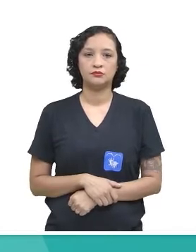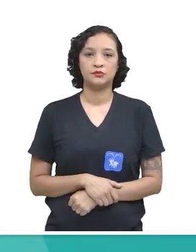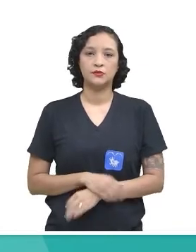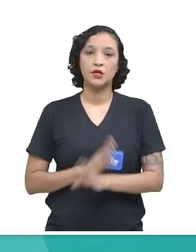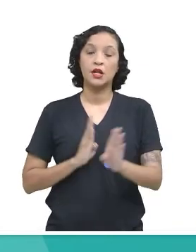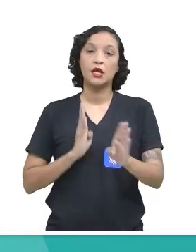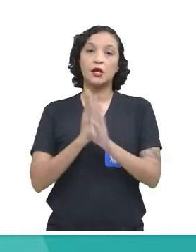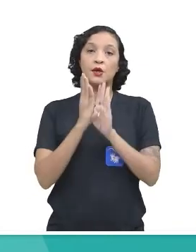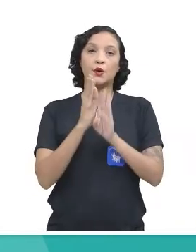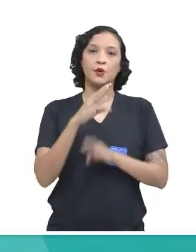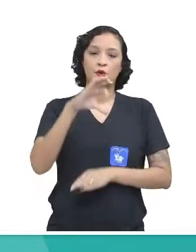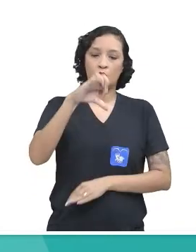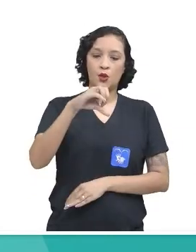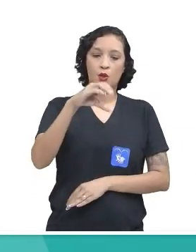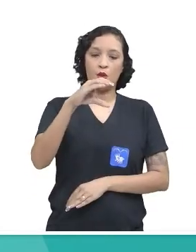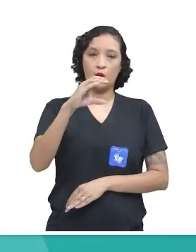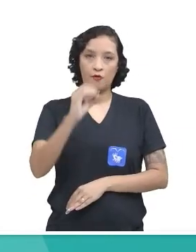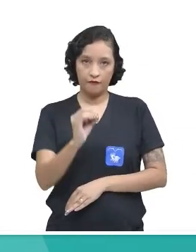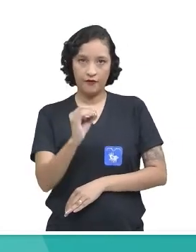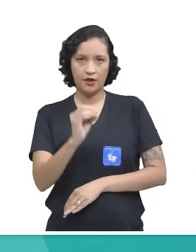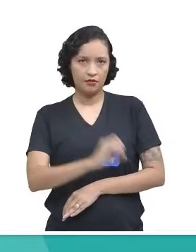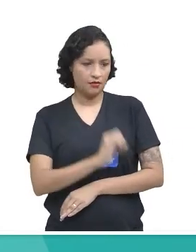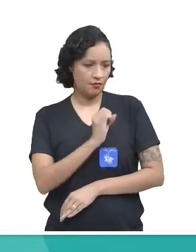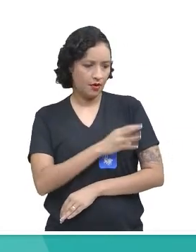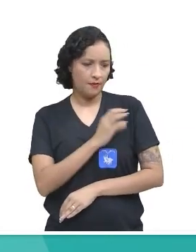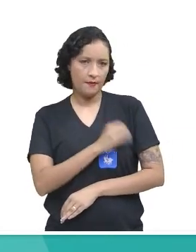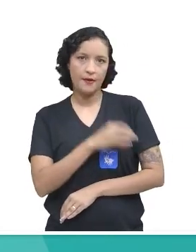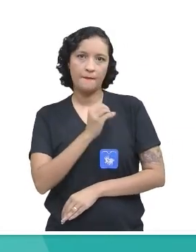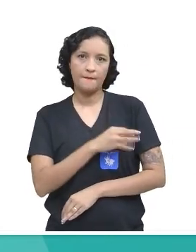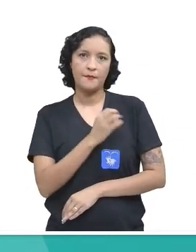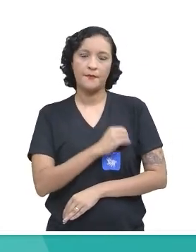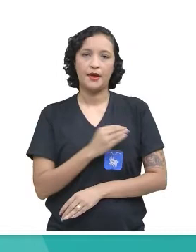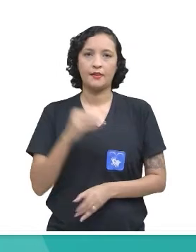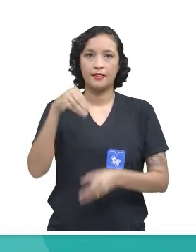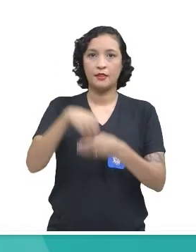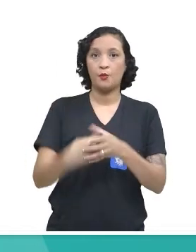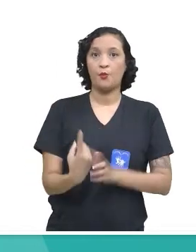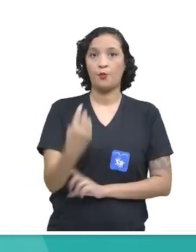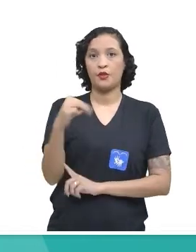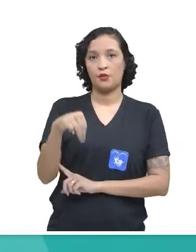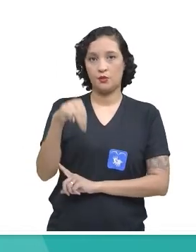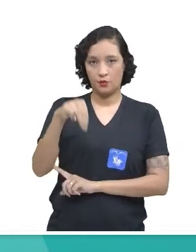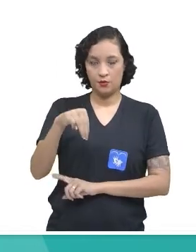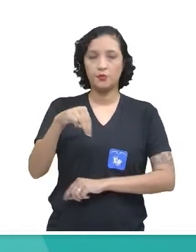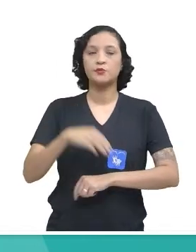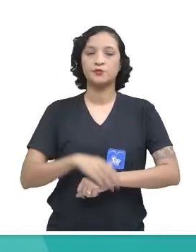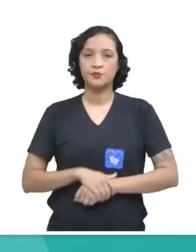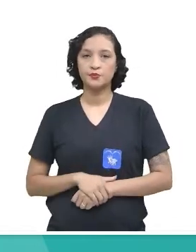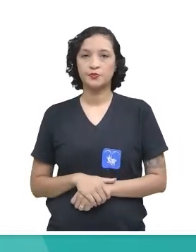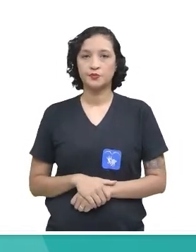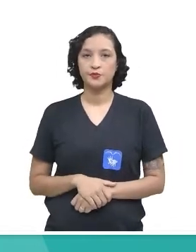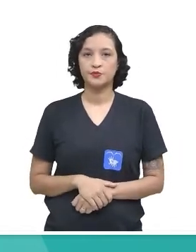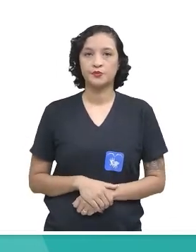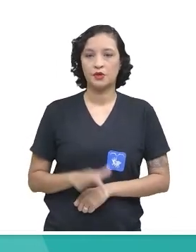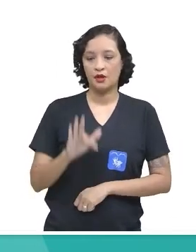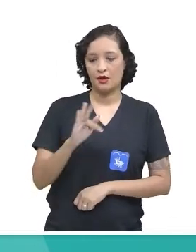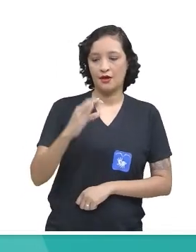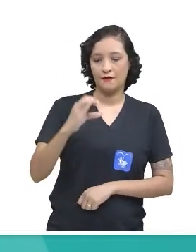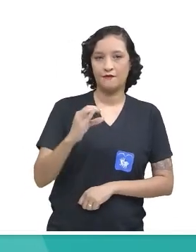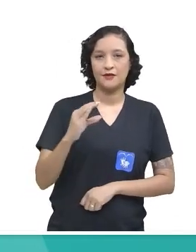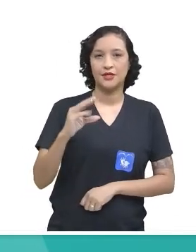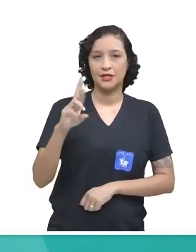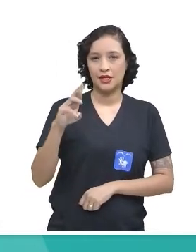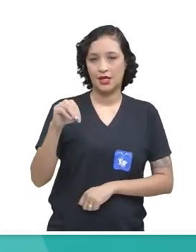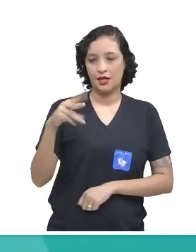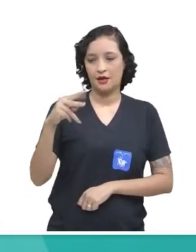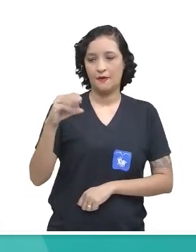seu coração bate 90 vezes em 1 minuto. Muito bem, até aí FC de repouso, né? Ela começa o exercício